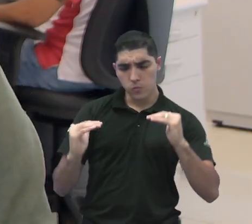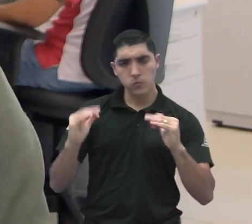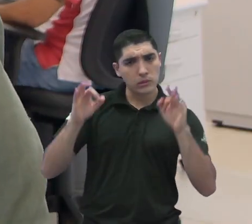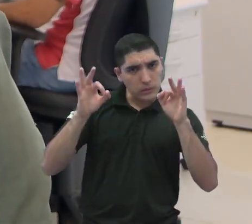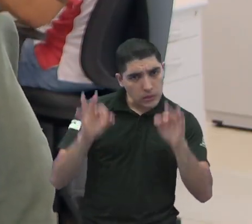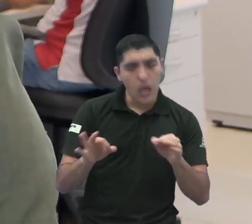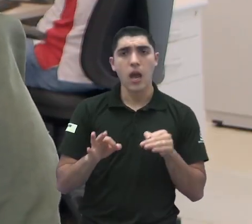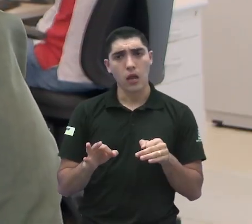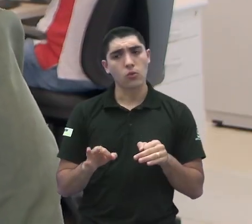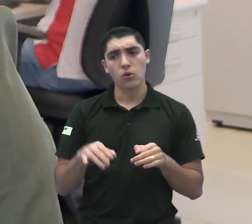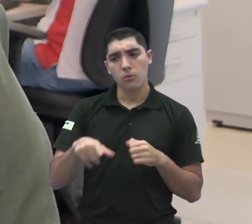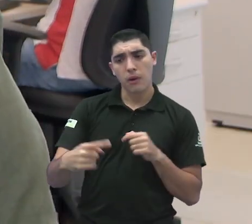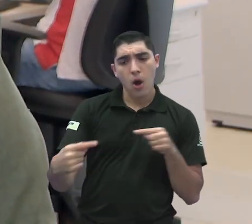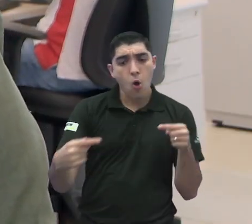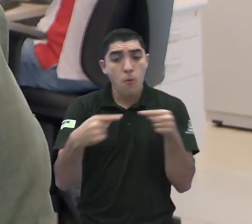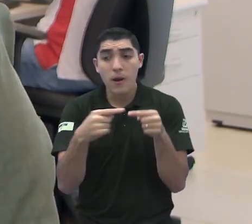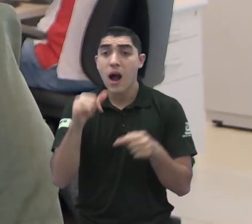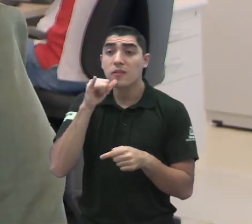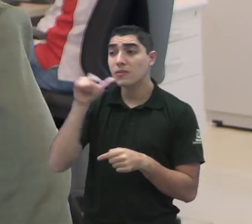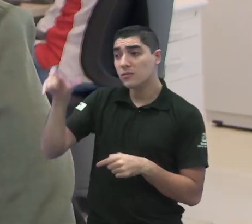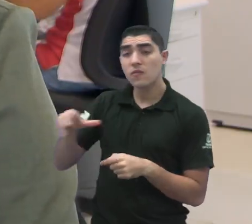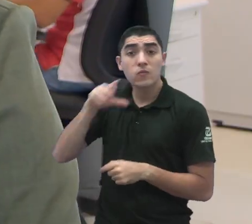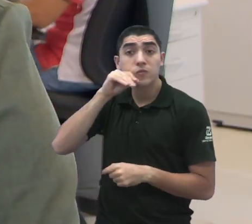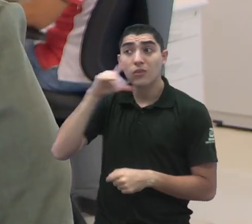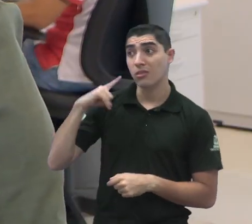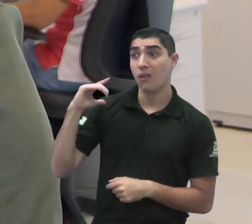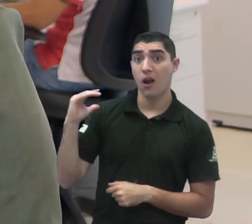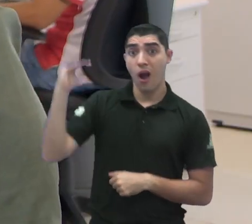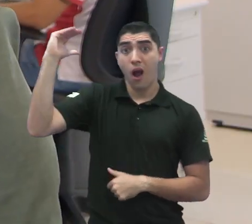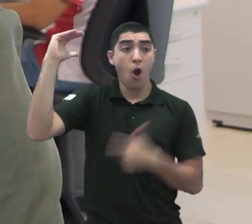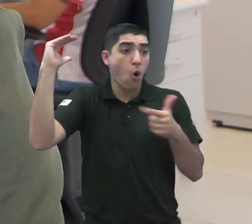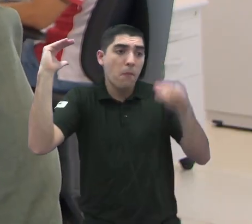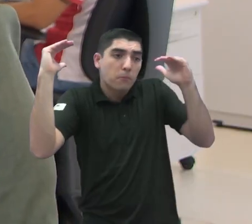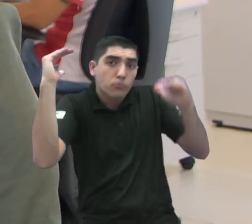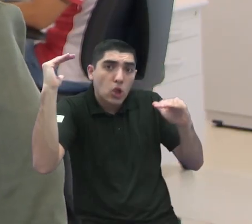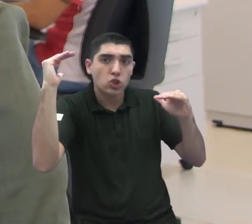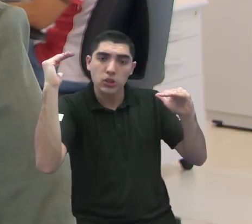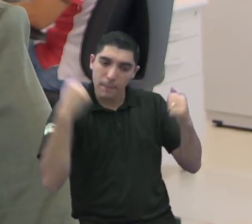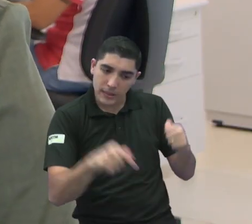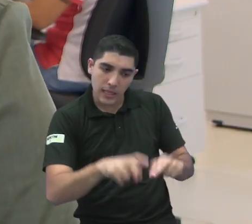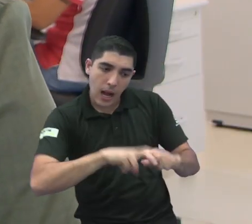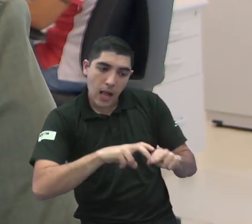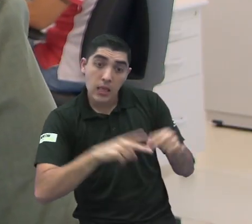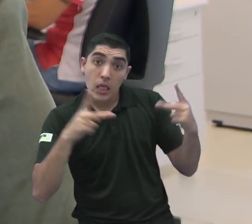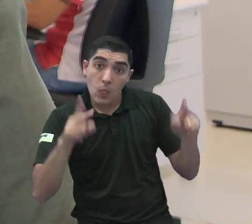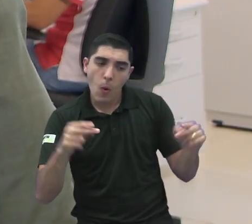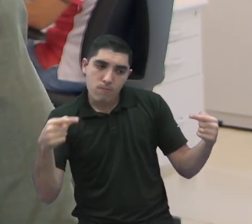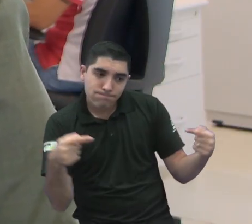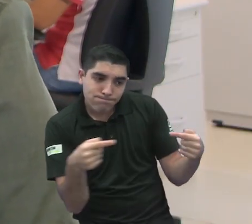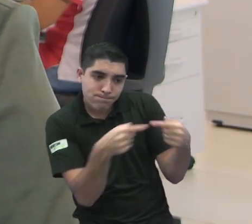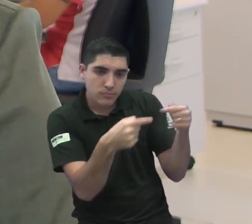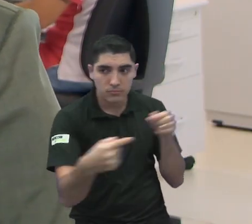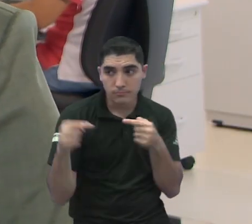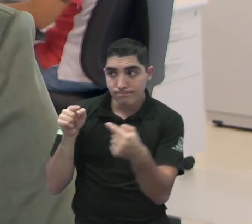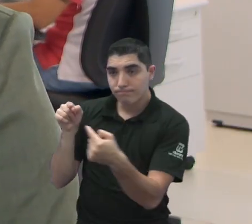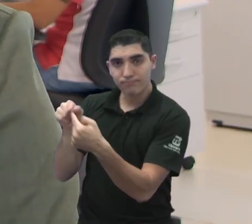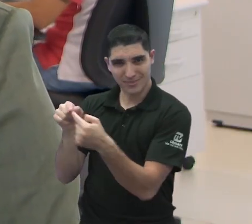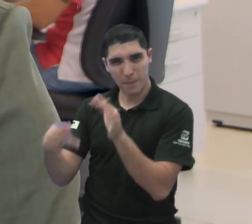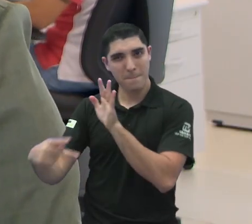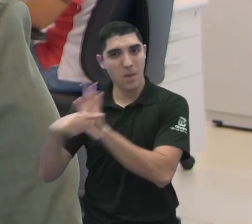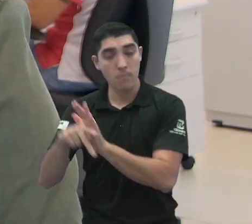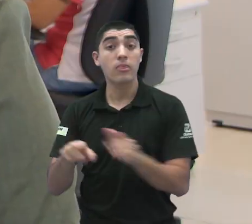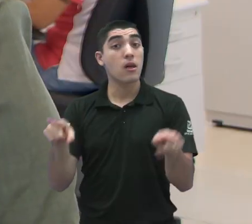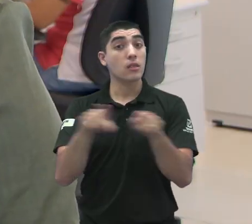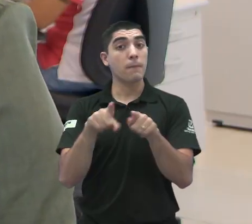altura de plano de trabalho, ajuste do mobiliário, adequação para funcionários de diferentes alturas. A gente sabe que cada um tem uma característica física que pode exigir